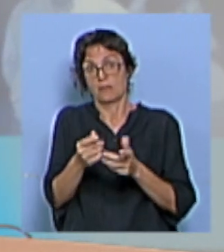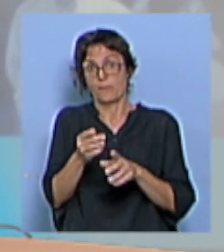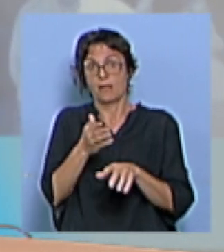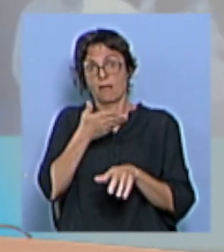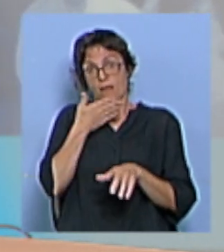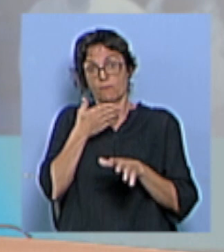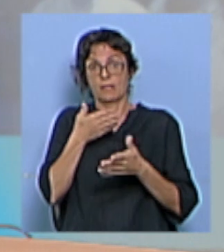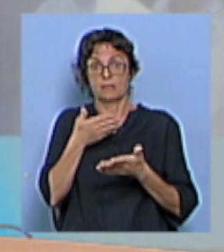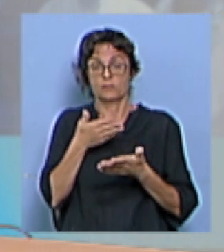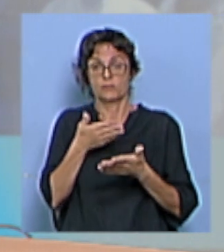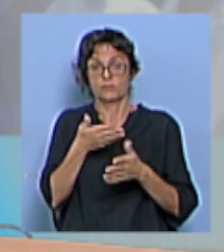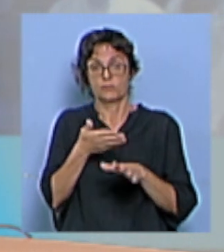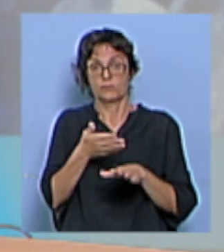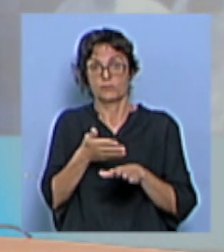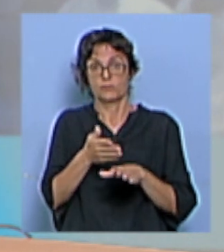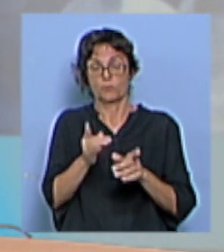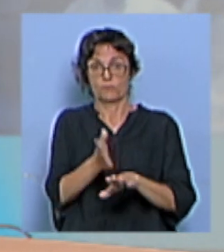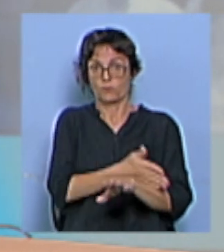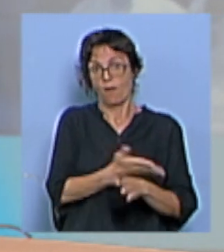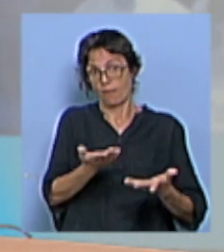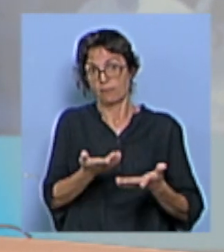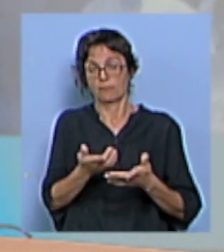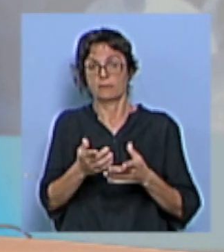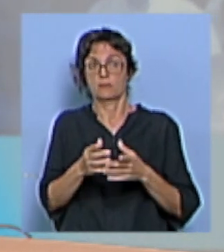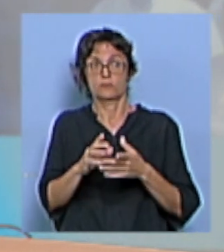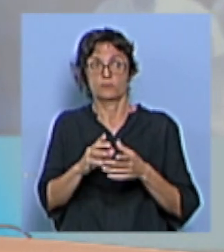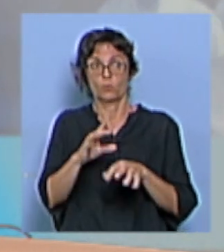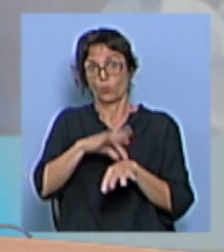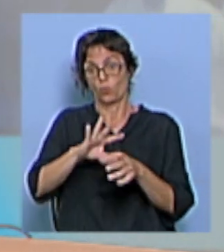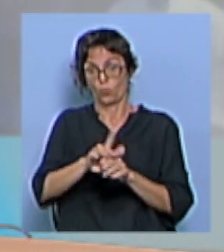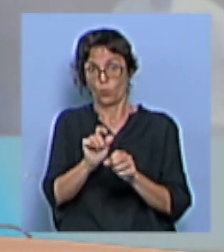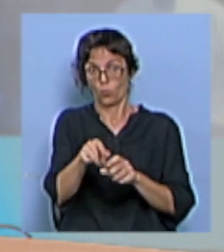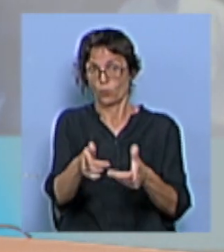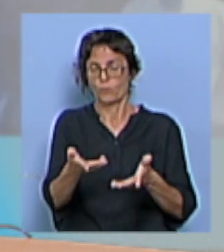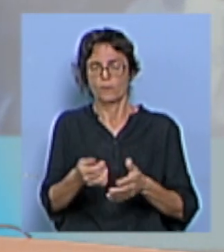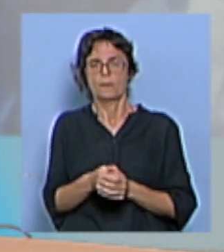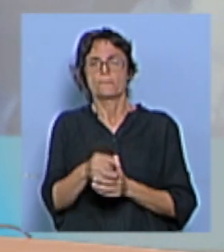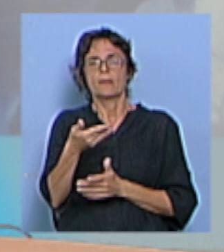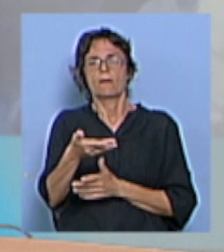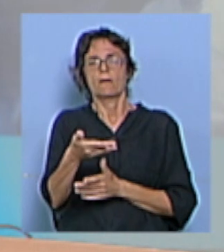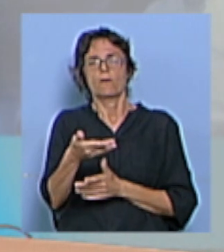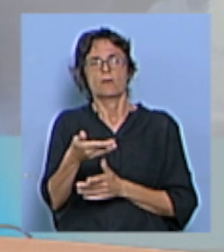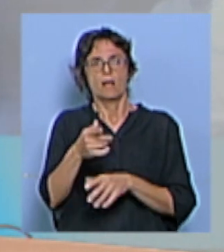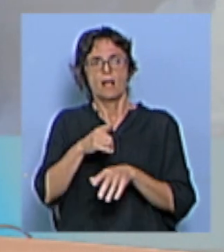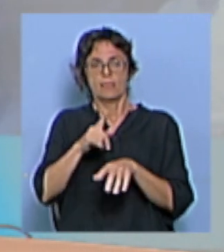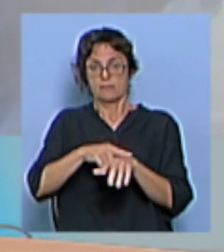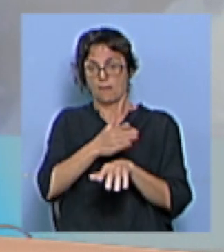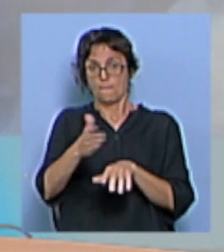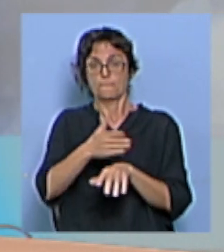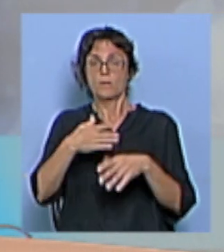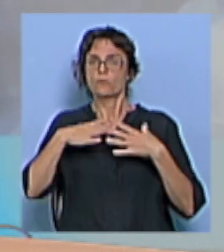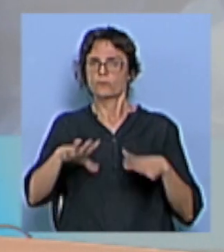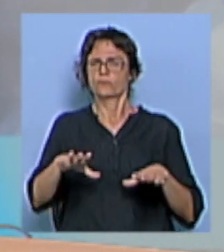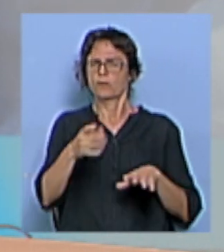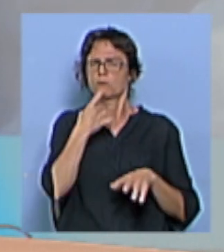pandémico. É importante, digamos, seja por um vírus, no caso agora das férias, é